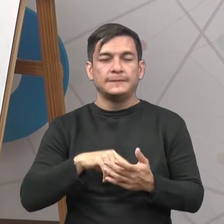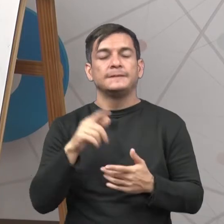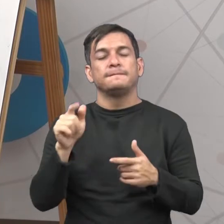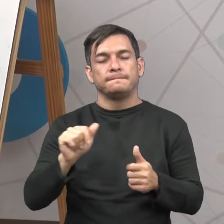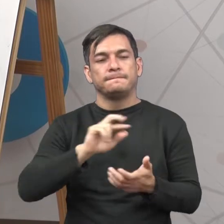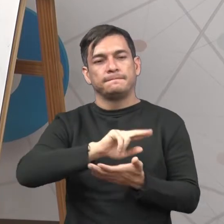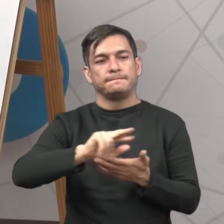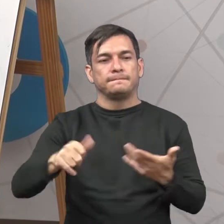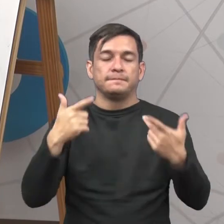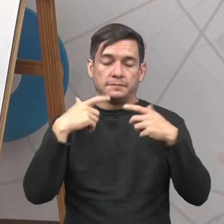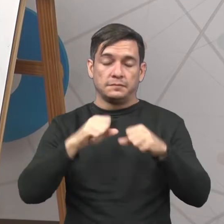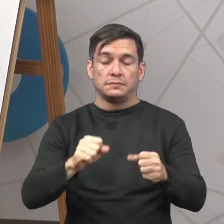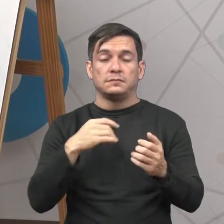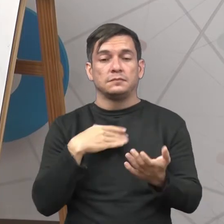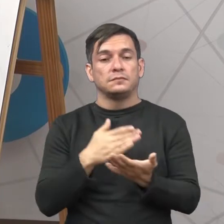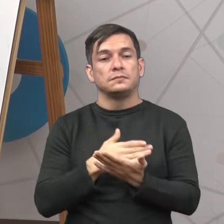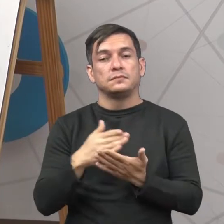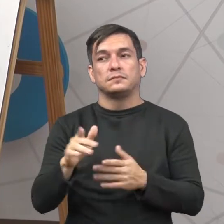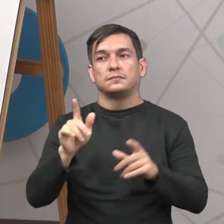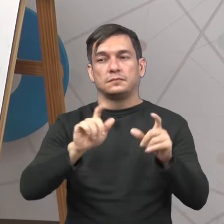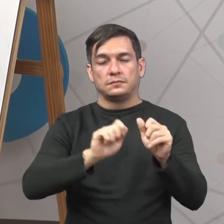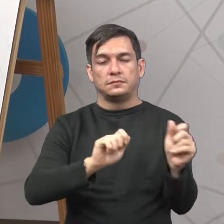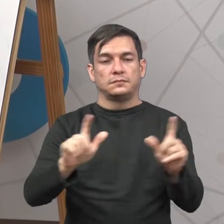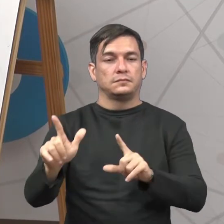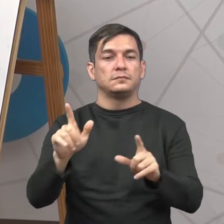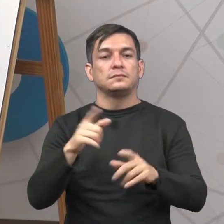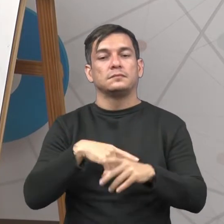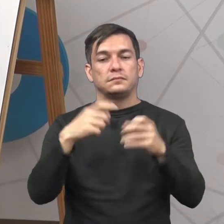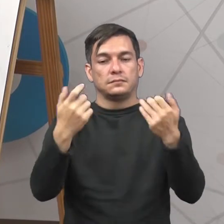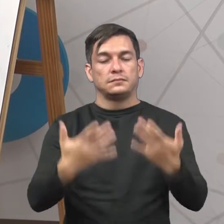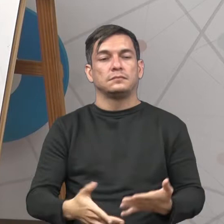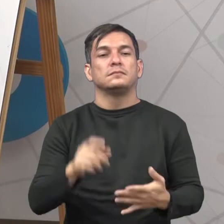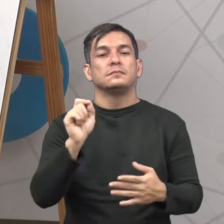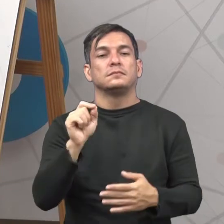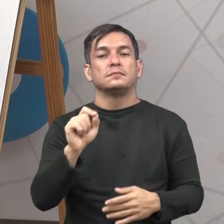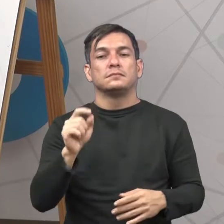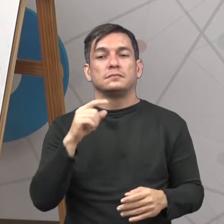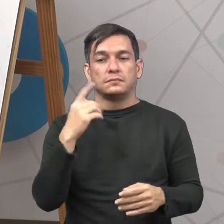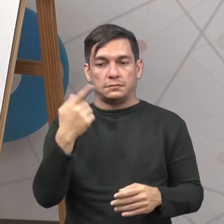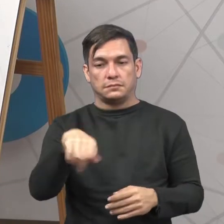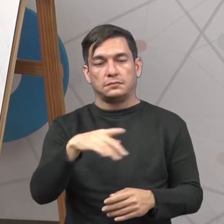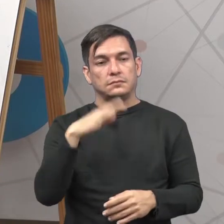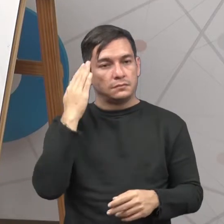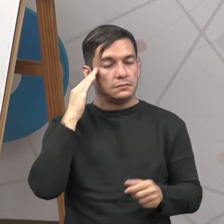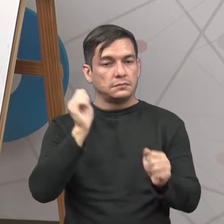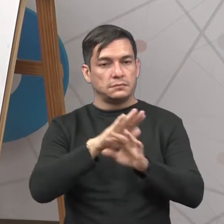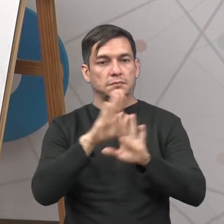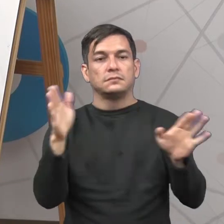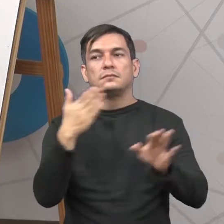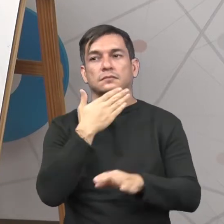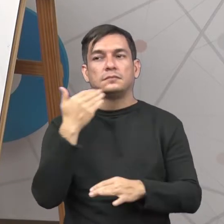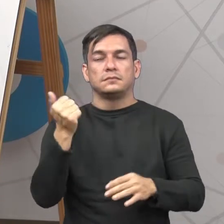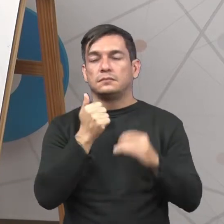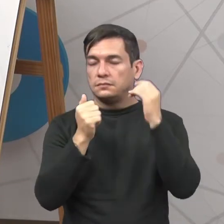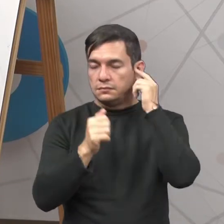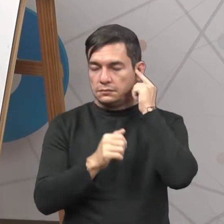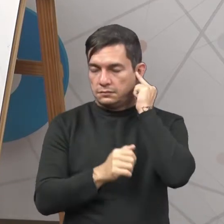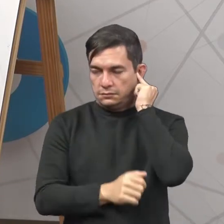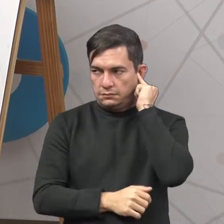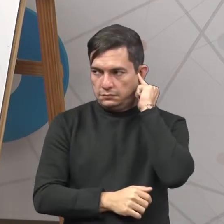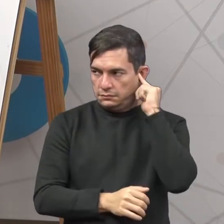variações linguísticas. Eu vou começar lá na telinha com vocês para explicar um pouco mais sobre isso e a gente entender melhor, tá bom? Vamos lá, para a